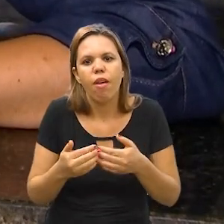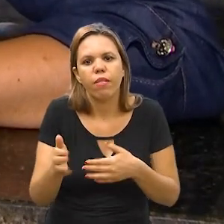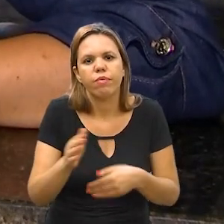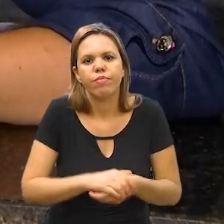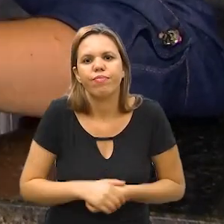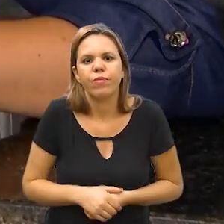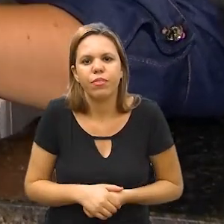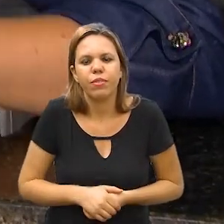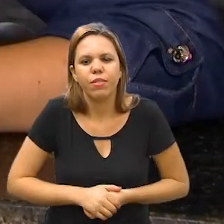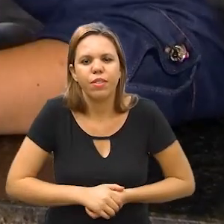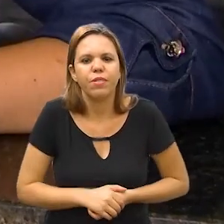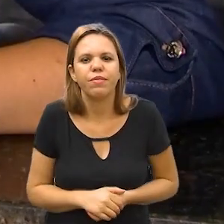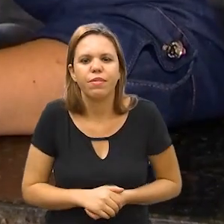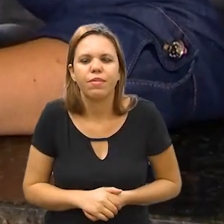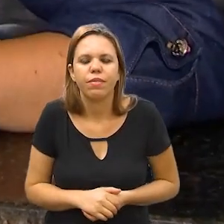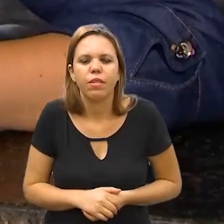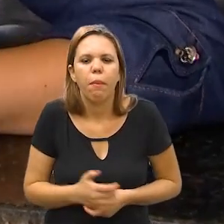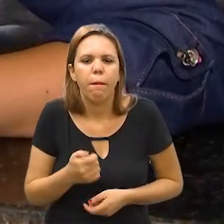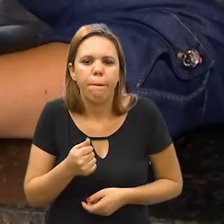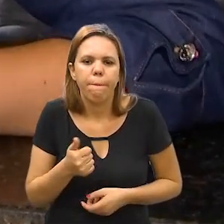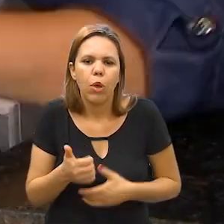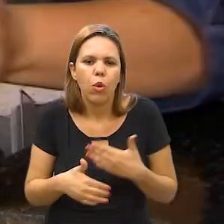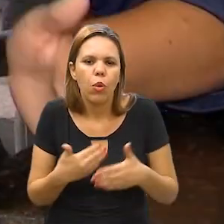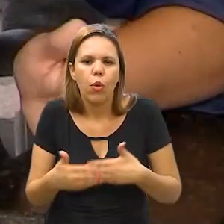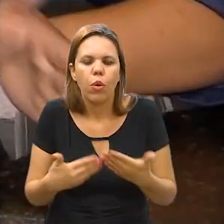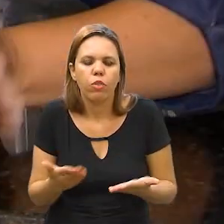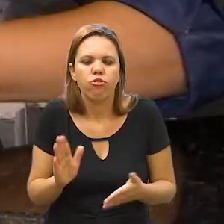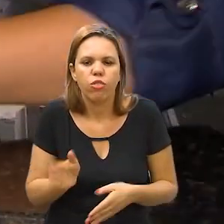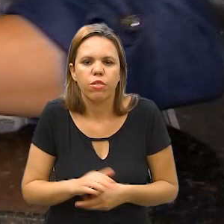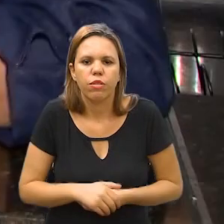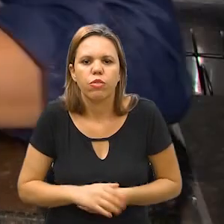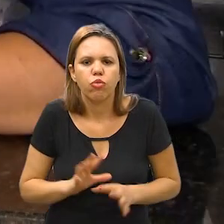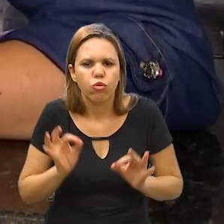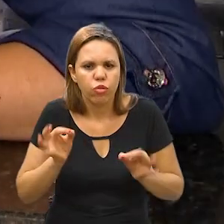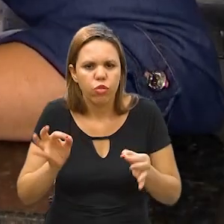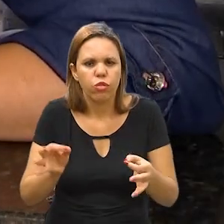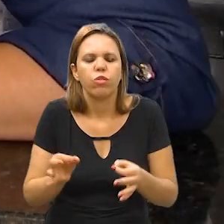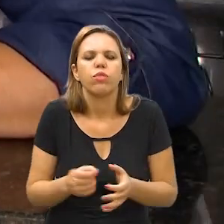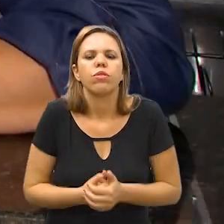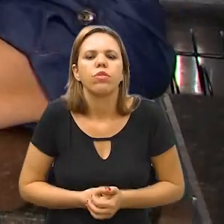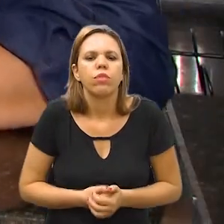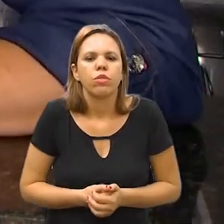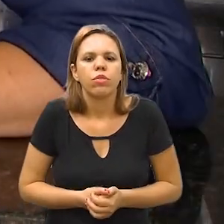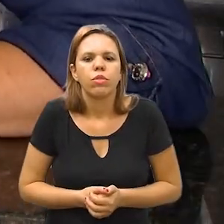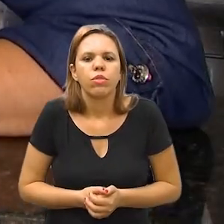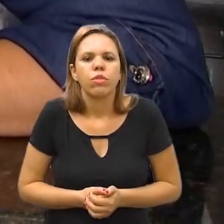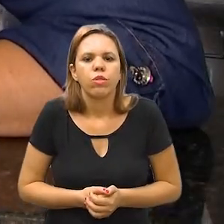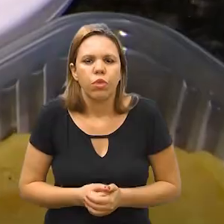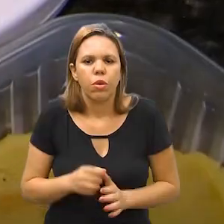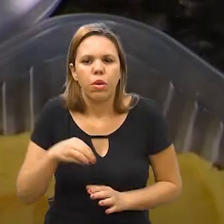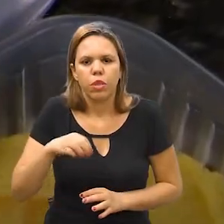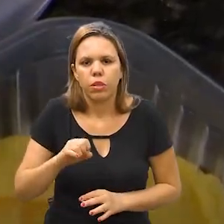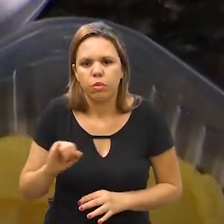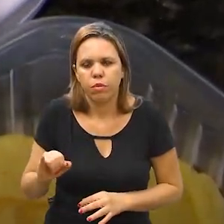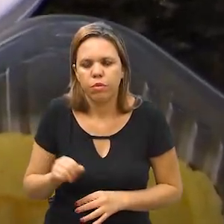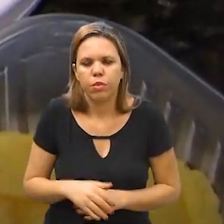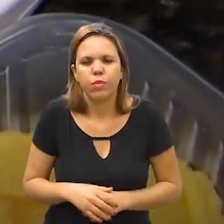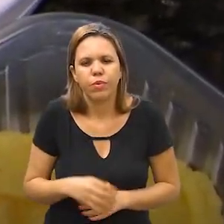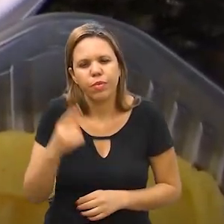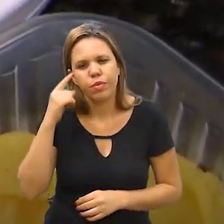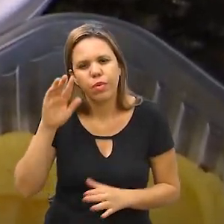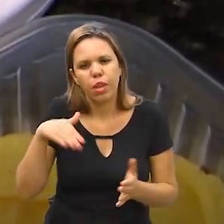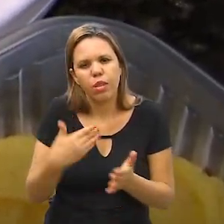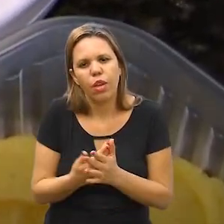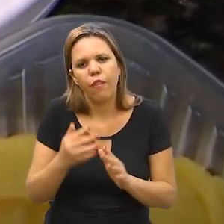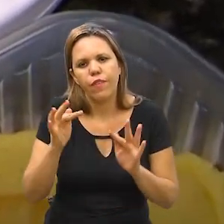frente e um passo de cada vez e já tudo certinho caminhando com o MEI. Eu penso até o